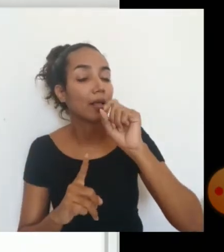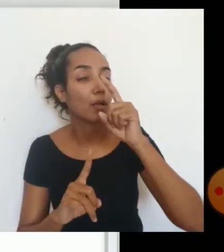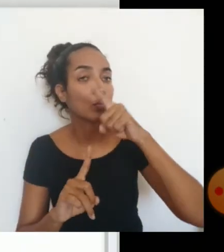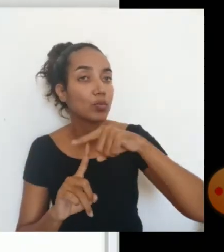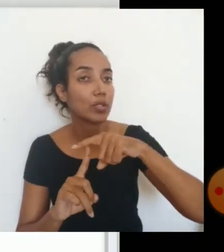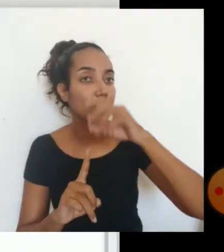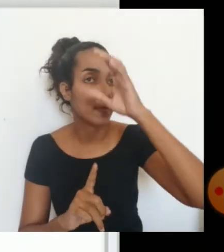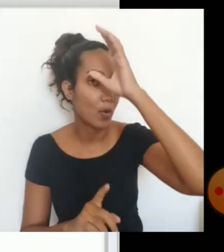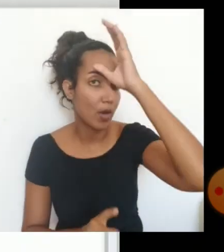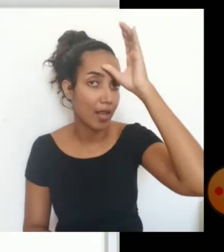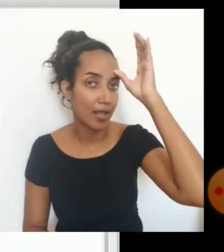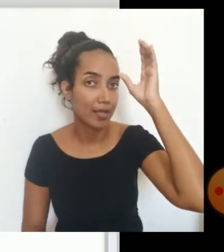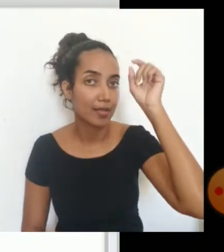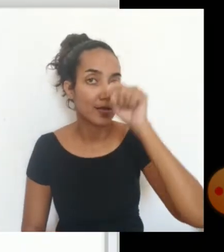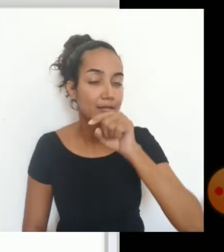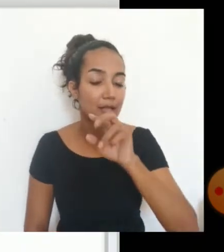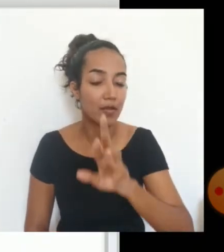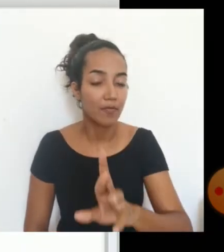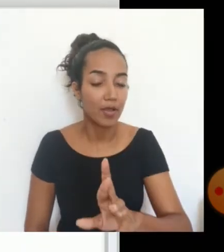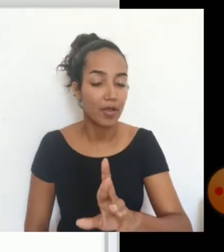me retorna um cliente.